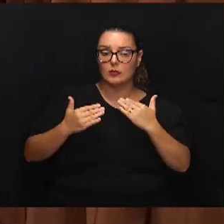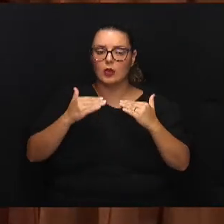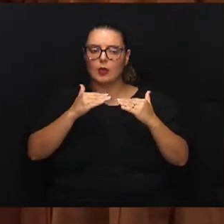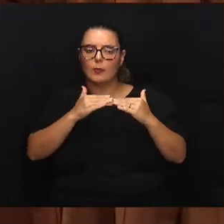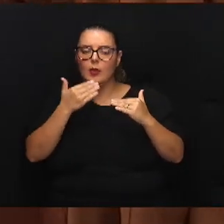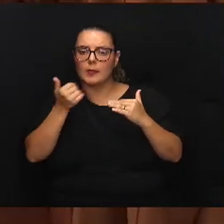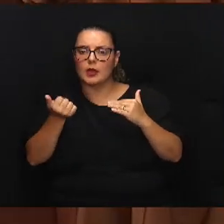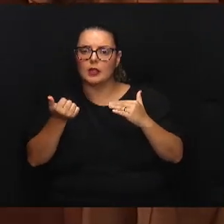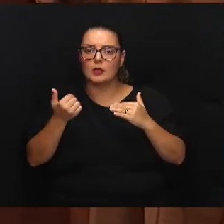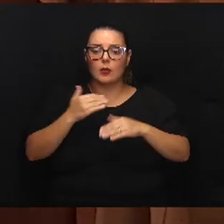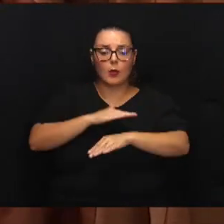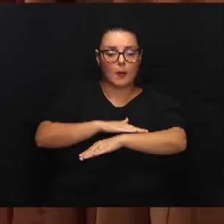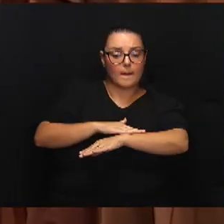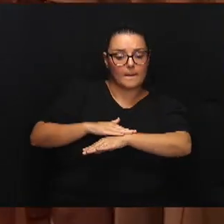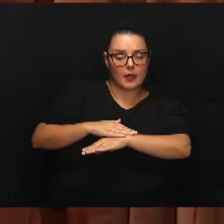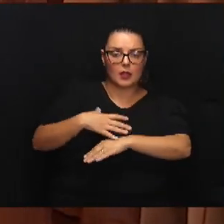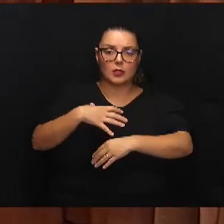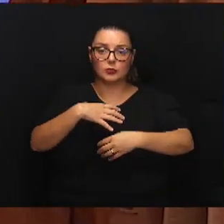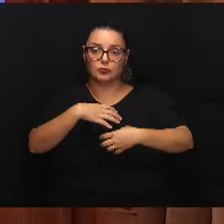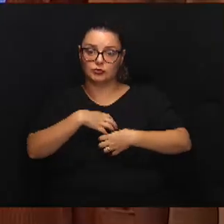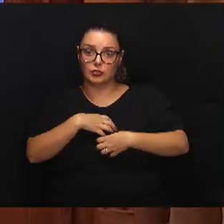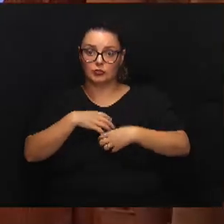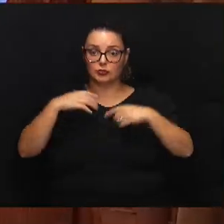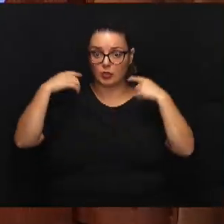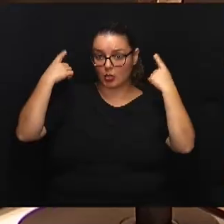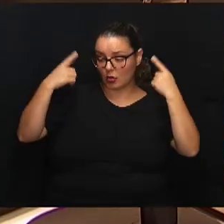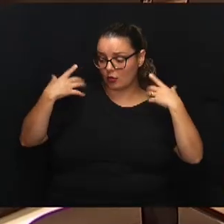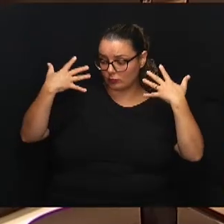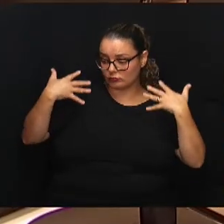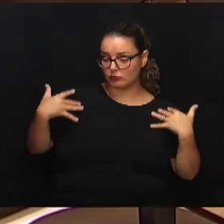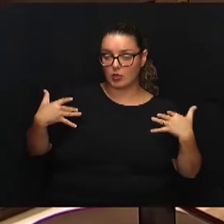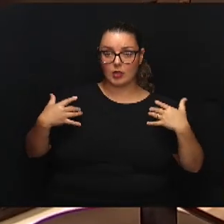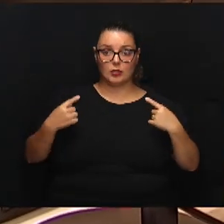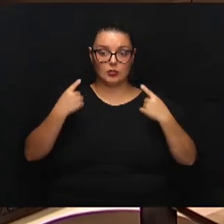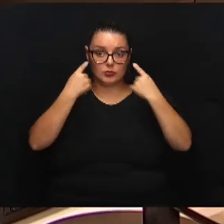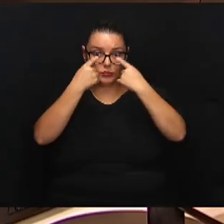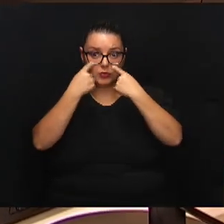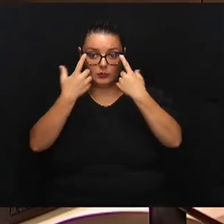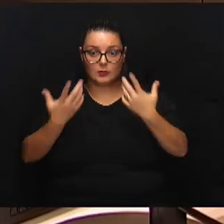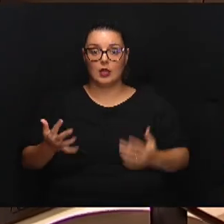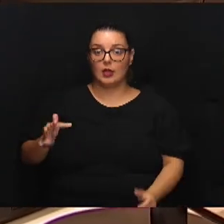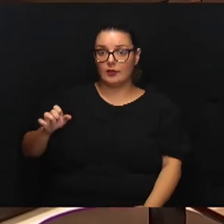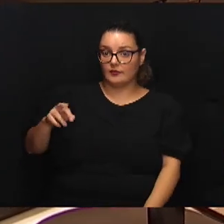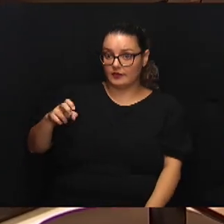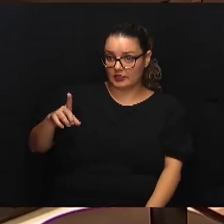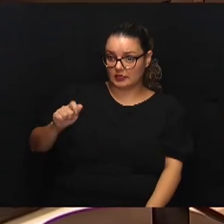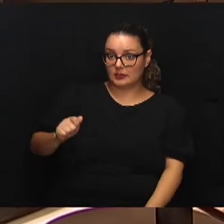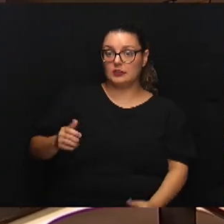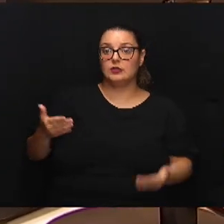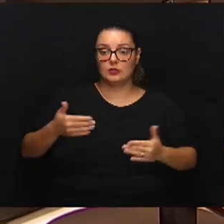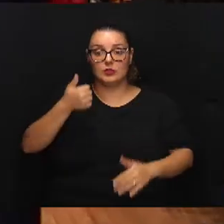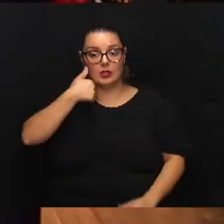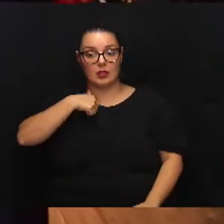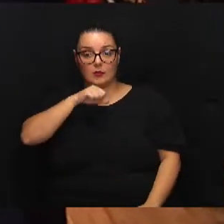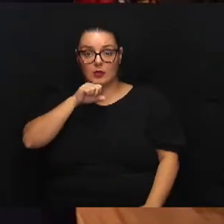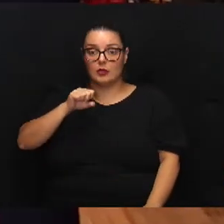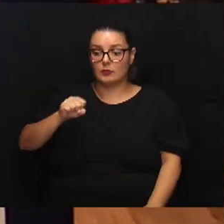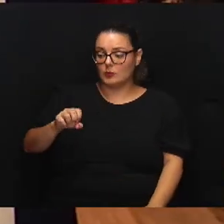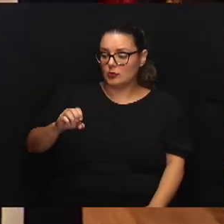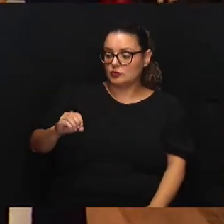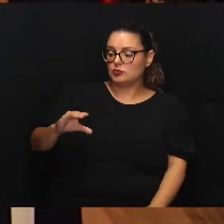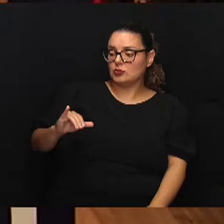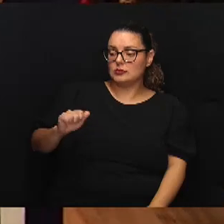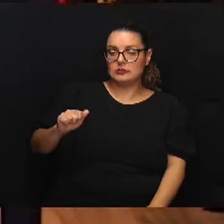melhor com a pele, o estilo, os cabelos e os olhos. A Fernanda, que hoje tem a mãe como sócia em